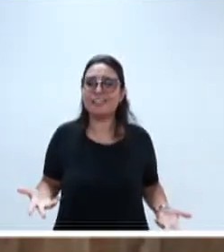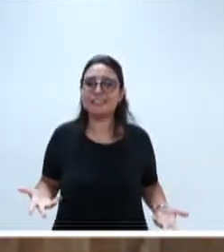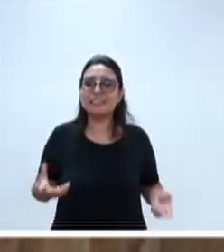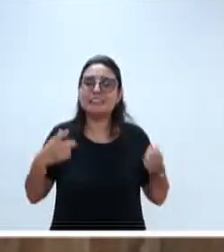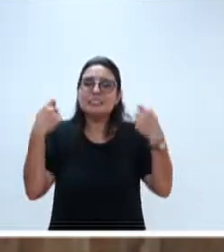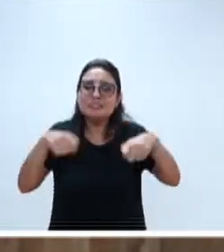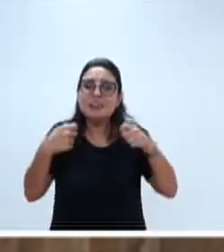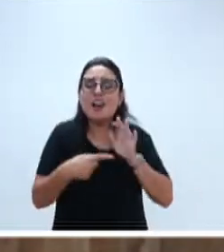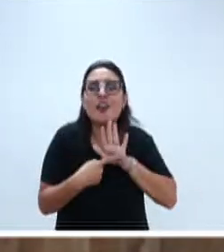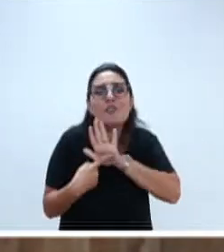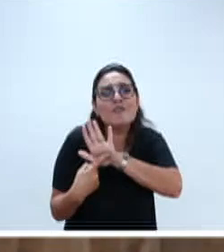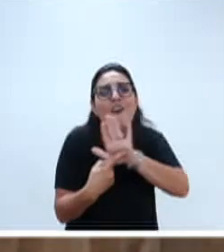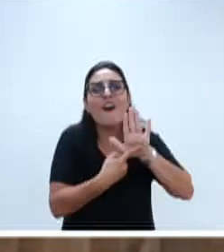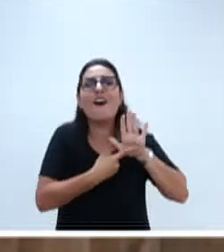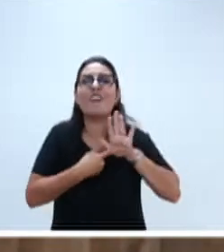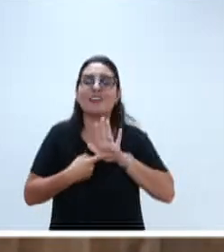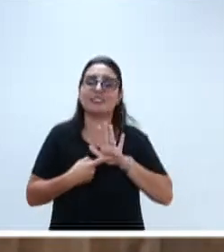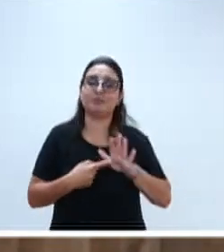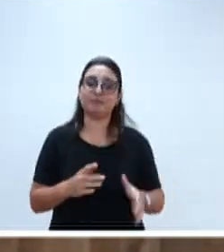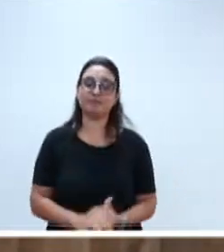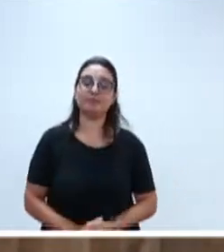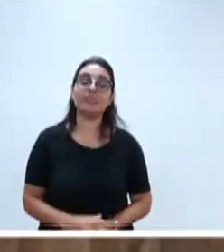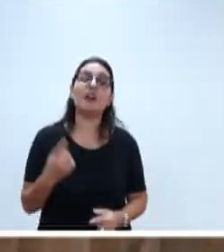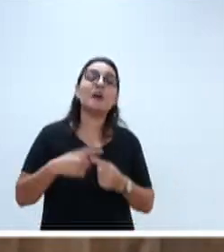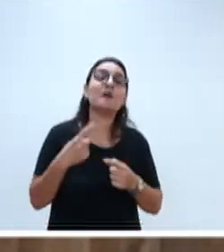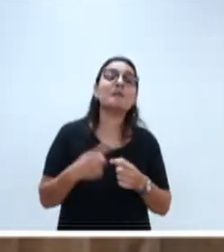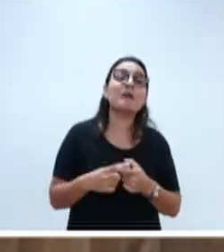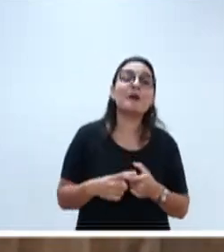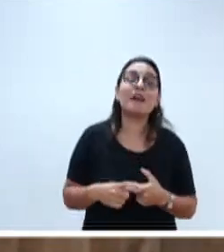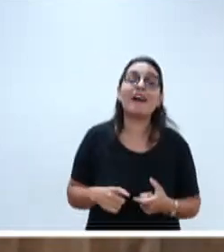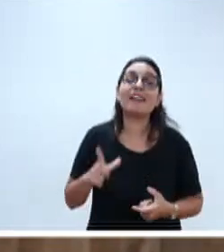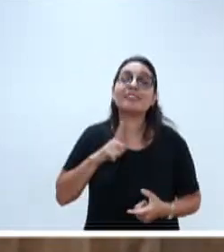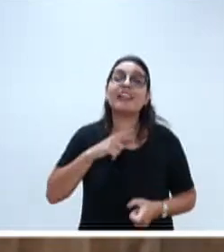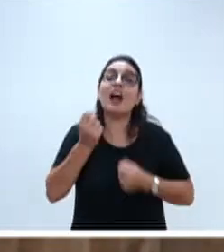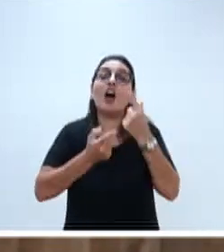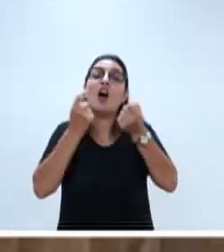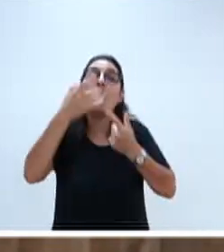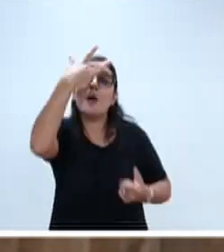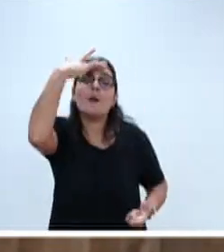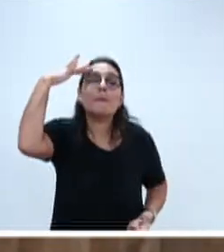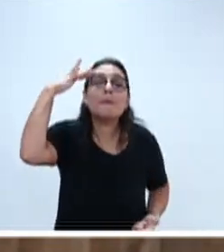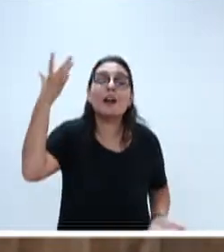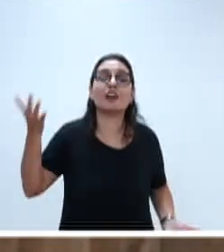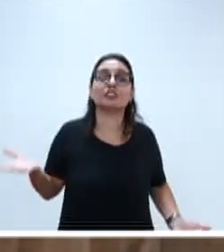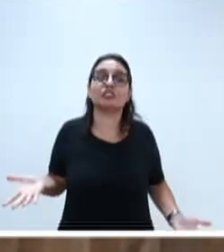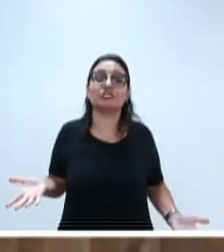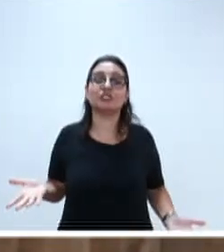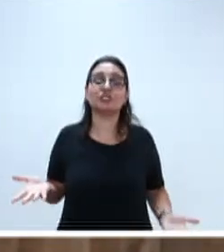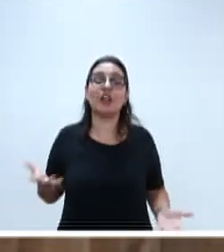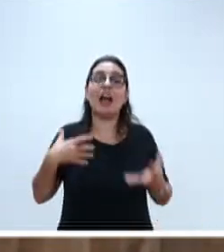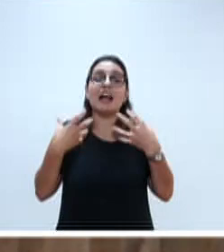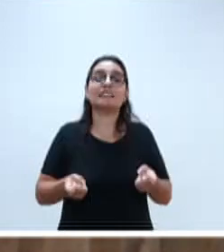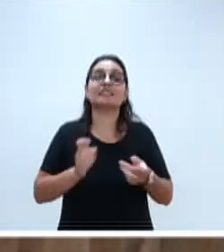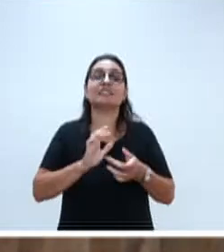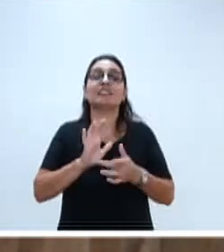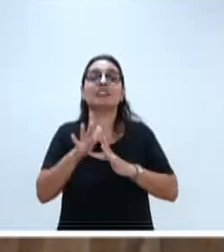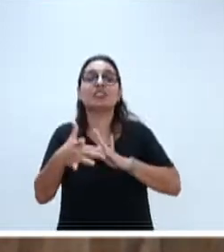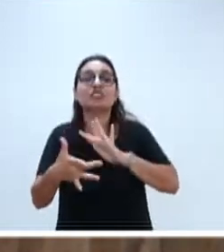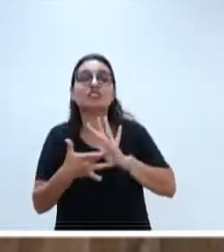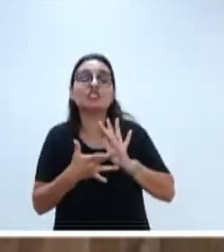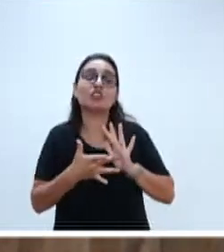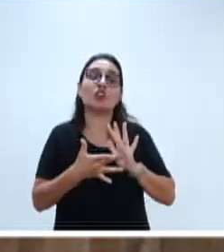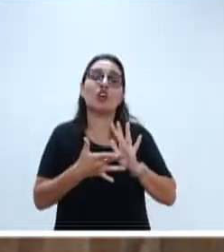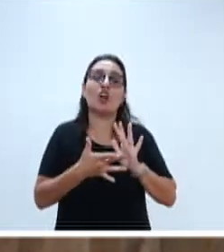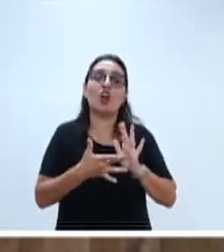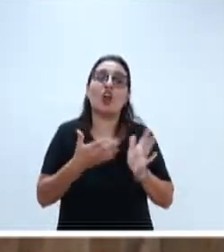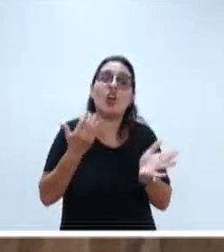É interessante que as pessoas aceitam Jesus como Senhor e Salvador, e por muitos eles são tidos como loucos. Porque agora o